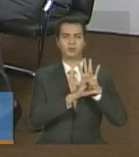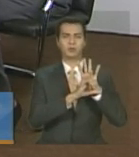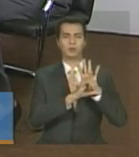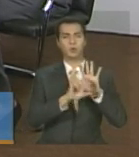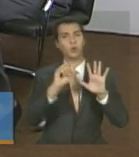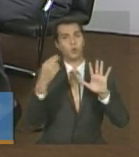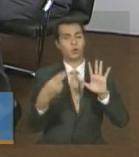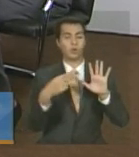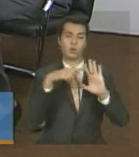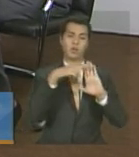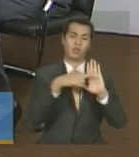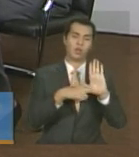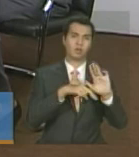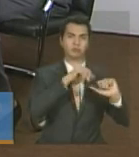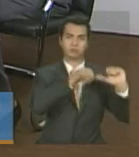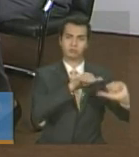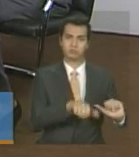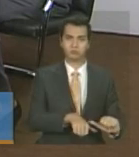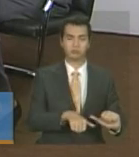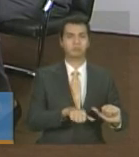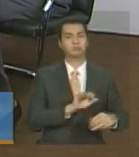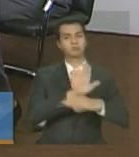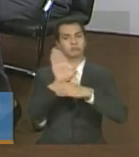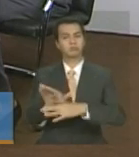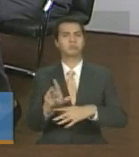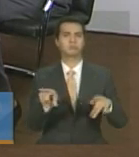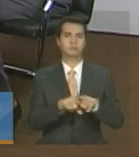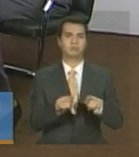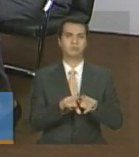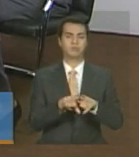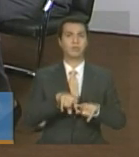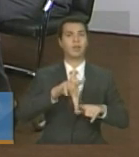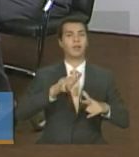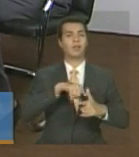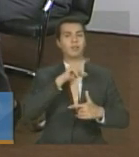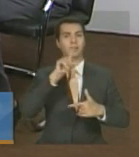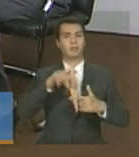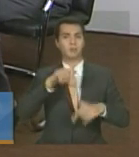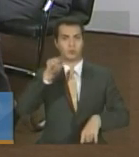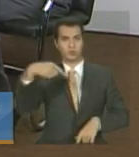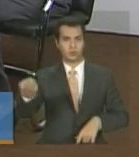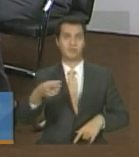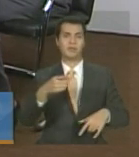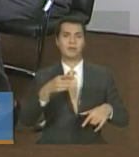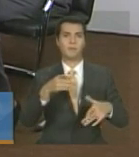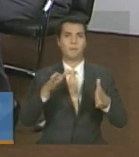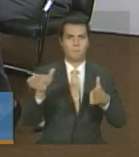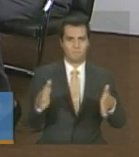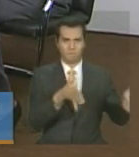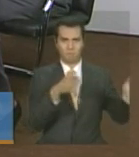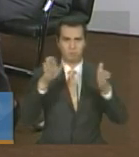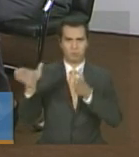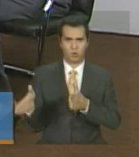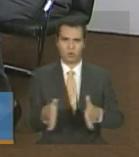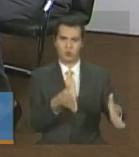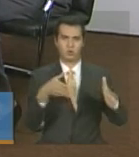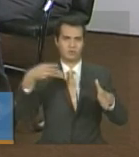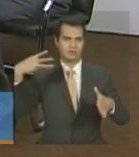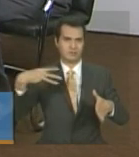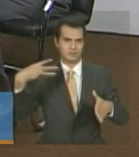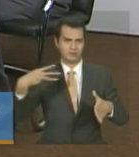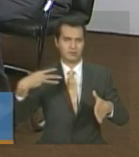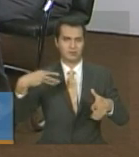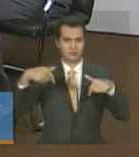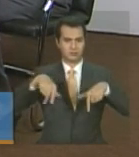próprias normativas existentes, né? Então, no nosso terceiro bloco, a gente pretende explicar a sistemática